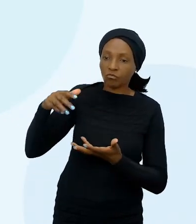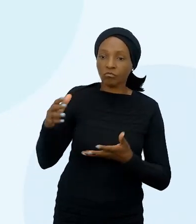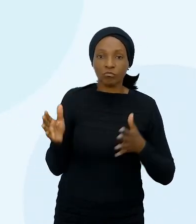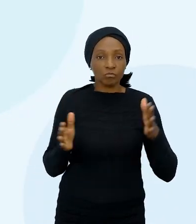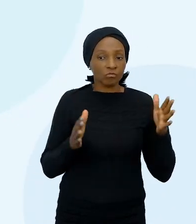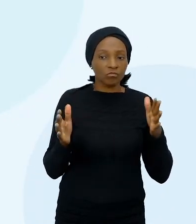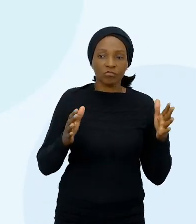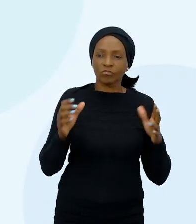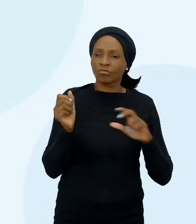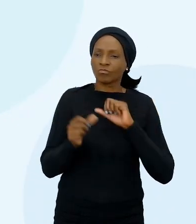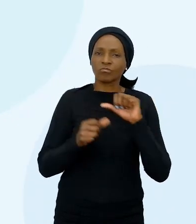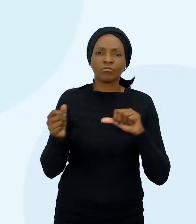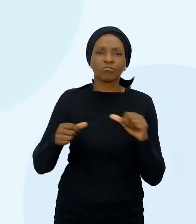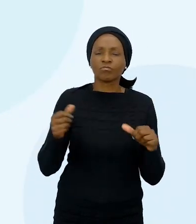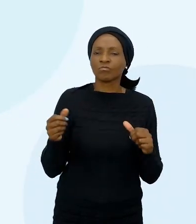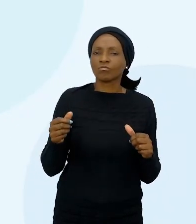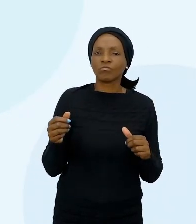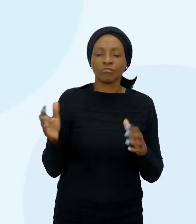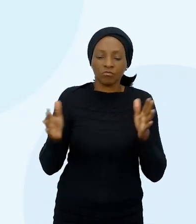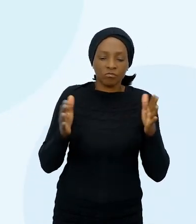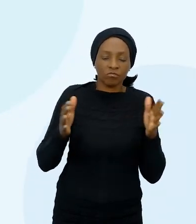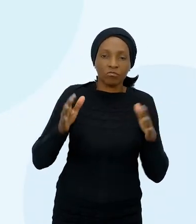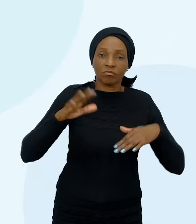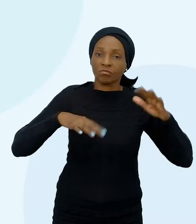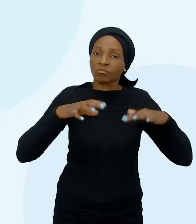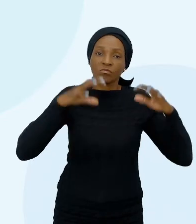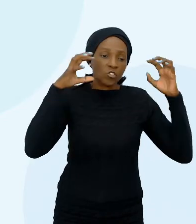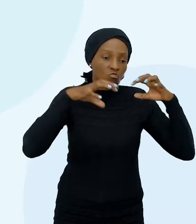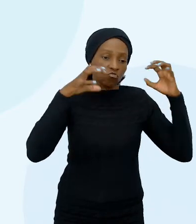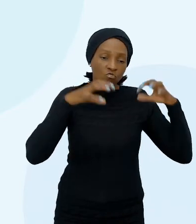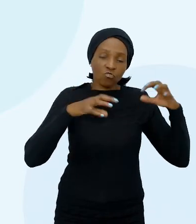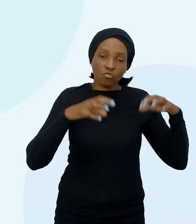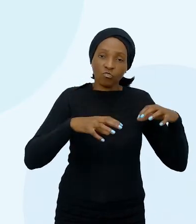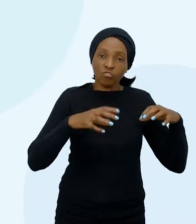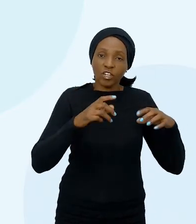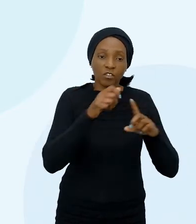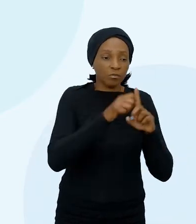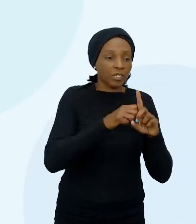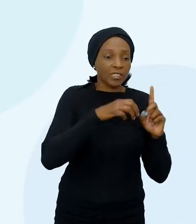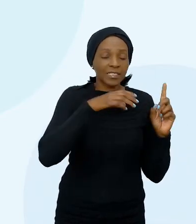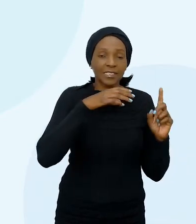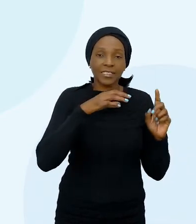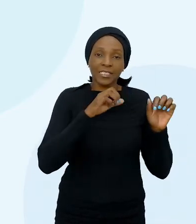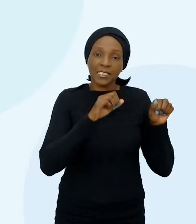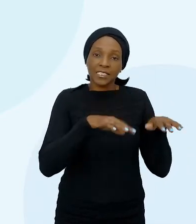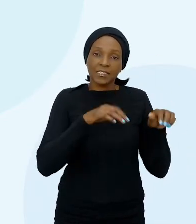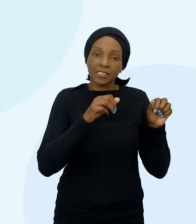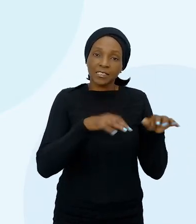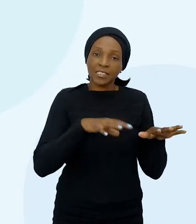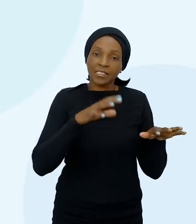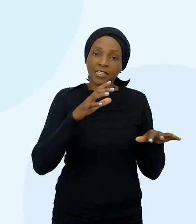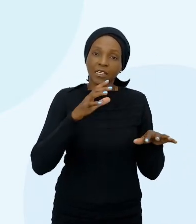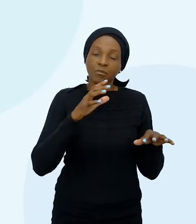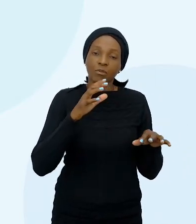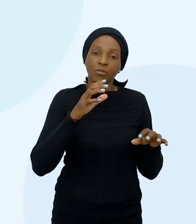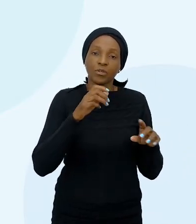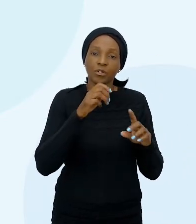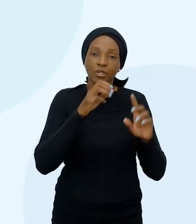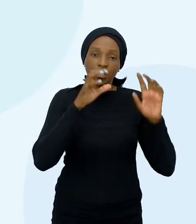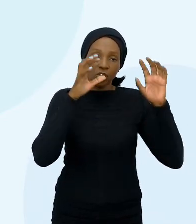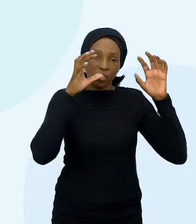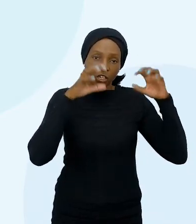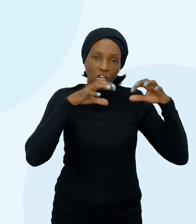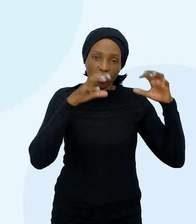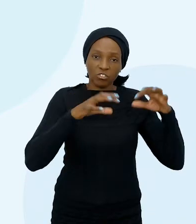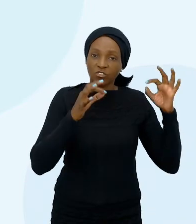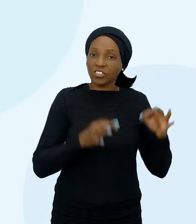mudança climática. Muitas vezes as chuvas intensas não começam em setembro, né? Elas vão começar em outubro e novembro.